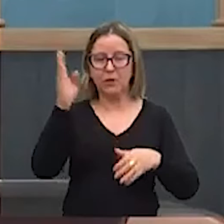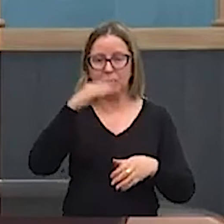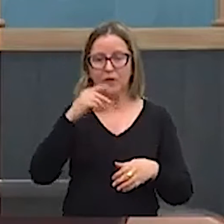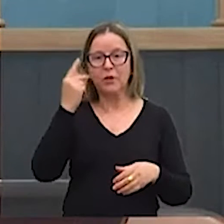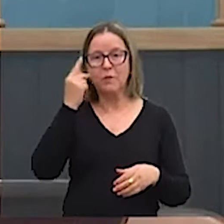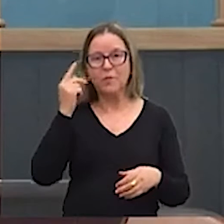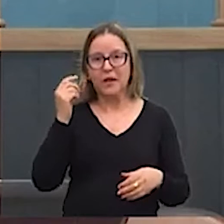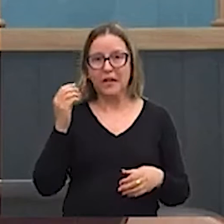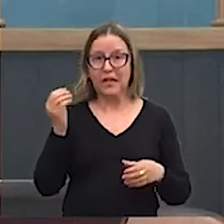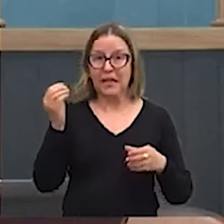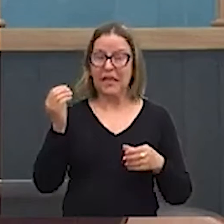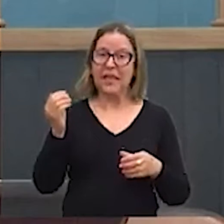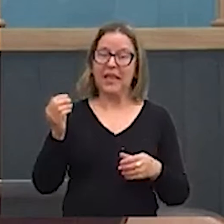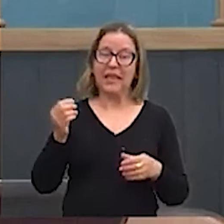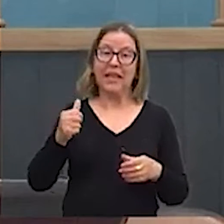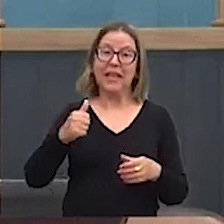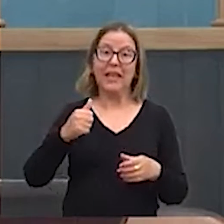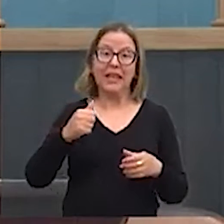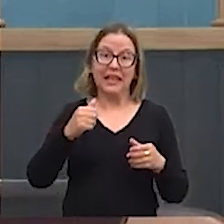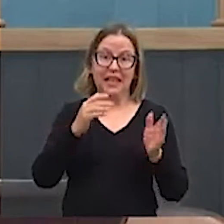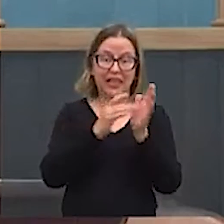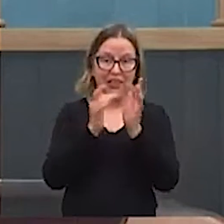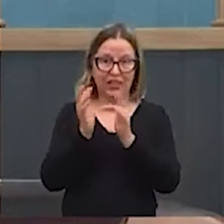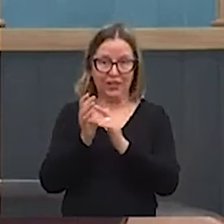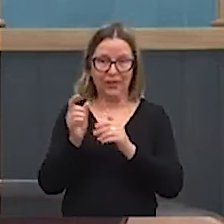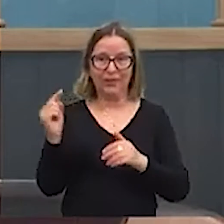nós recebêssemos a bênção de Abraão.